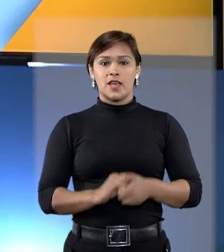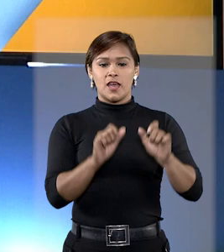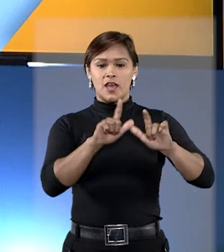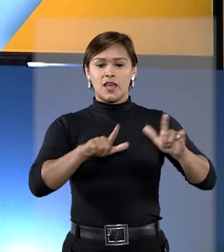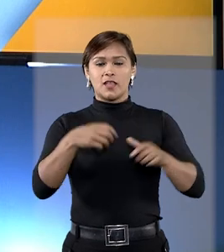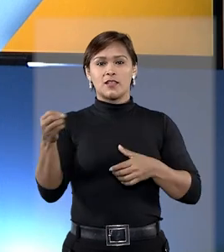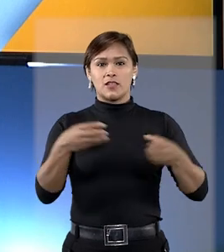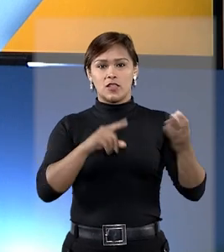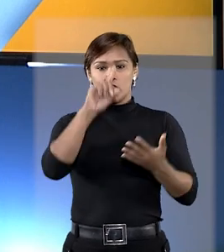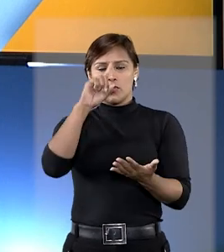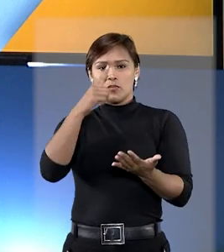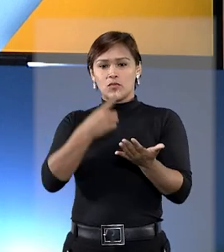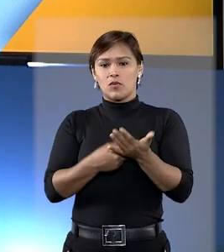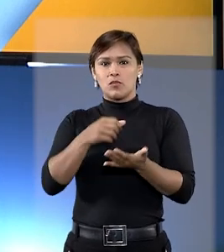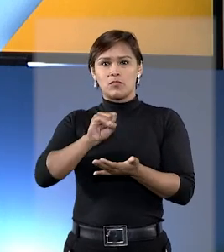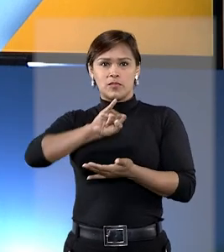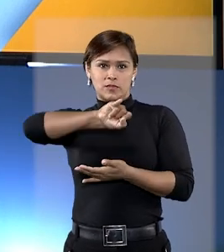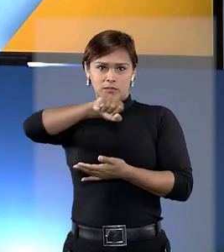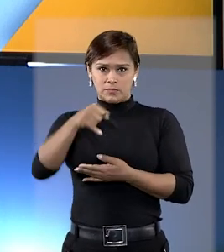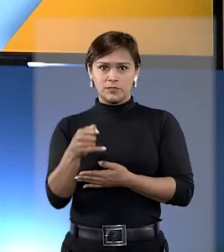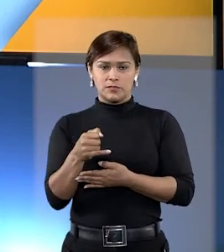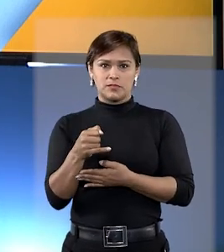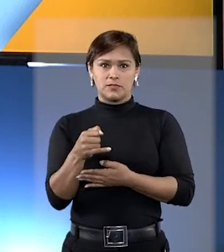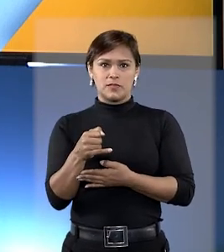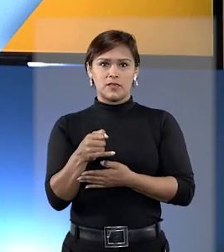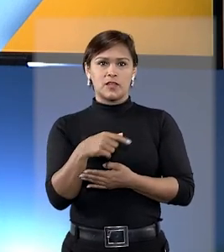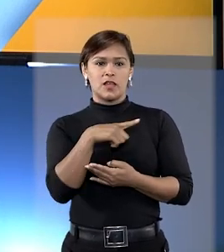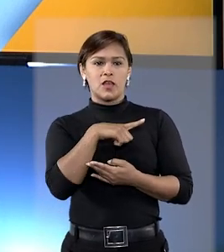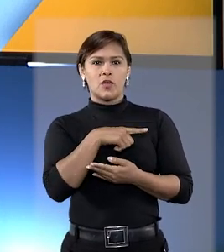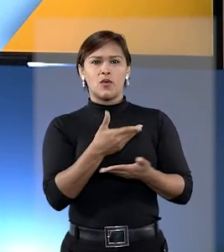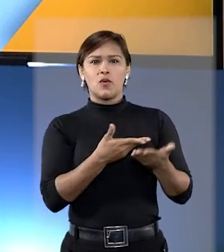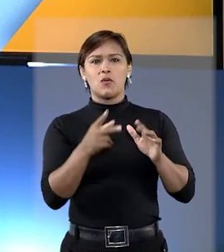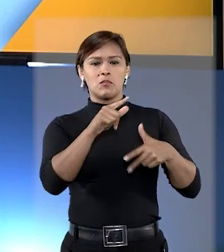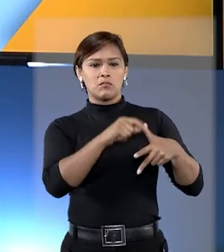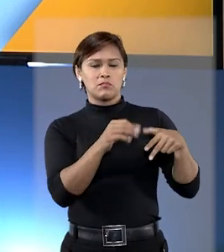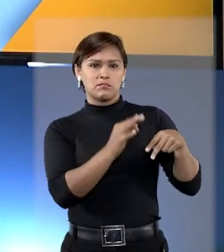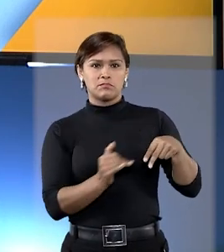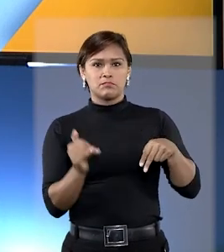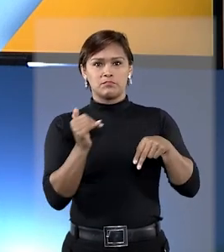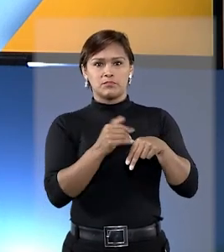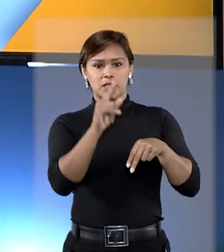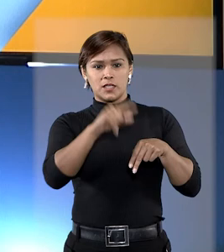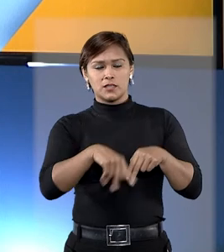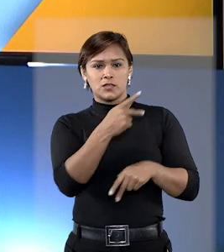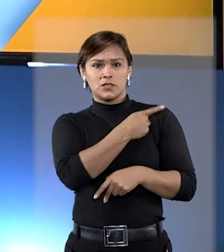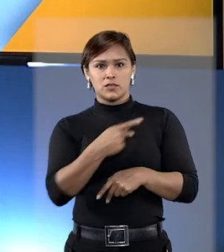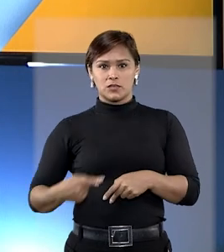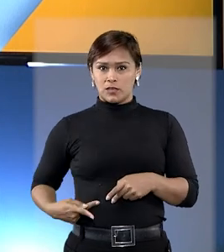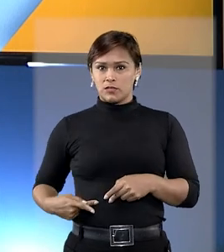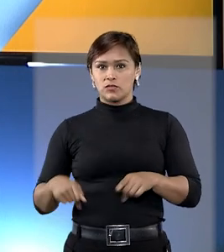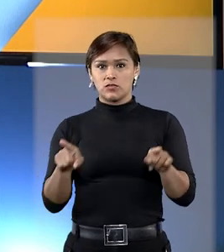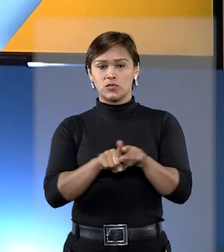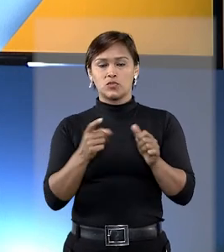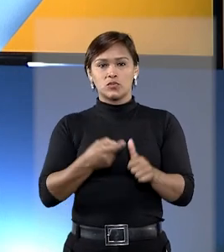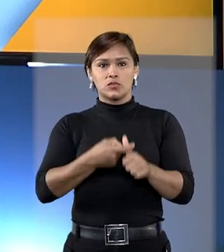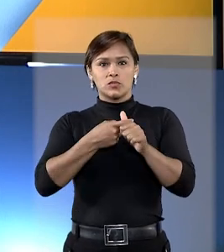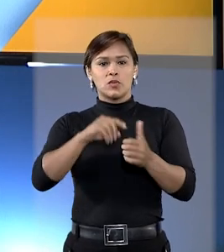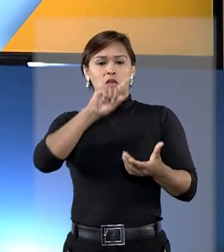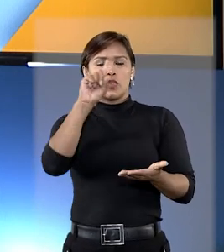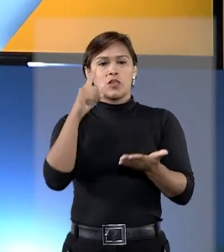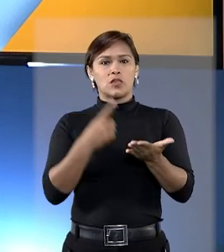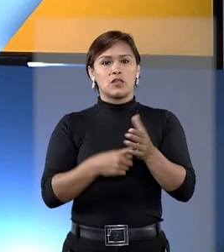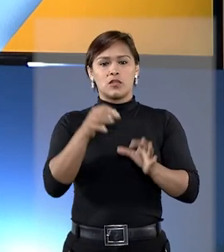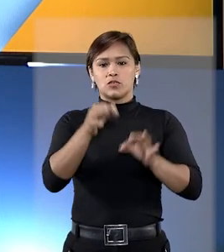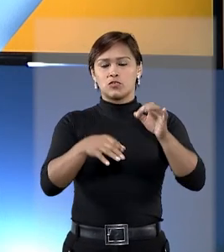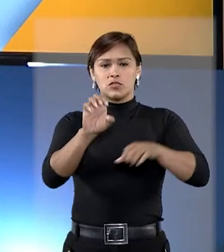Entre as mais recentes decisões do Superior Tribunal de Justiça, o presidente da Corte, ministro Humberto Martins, suspendeu